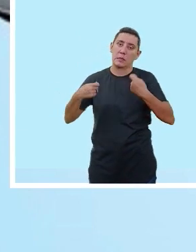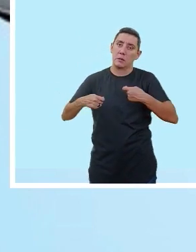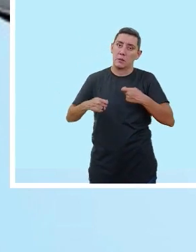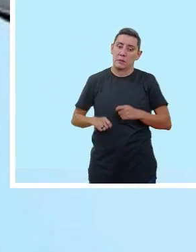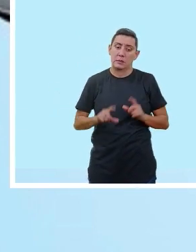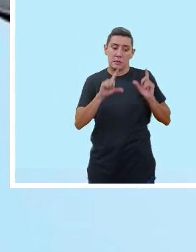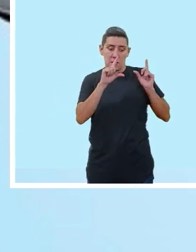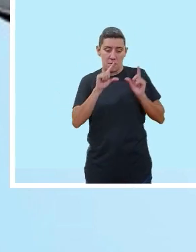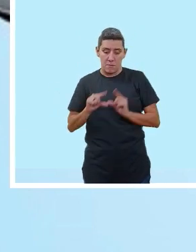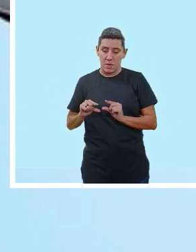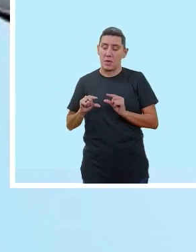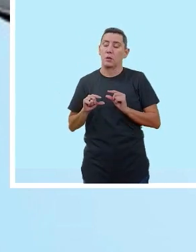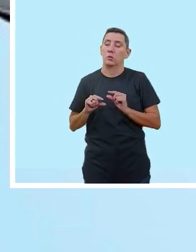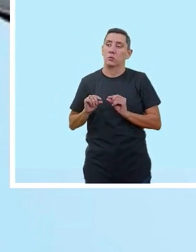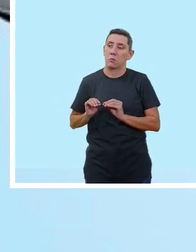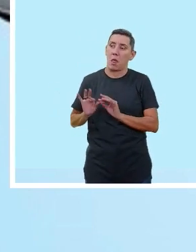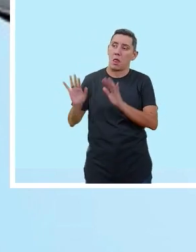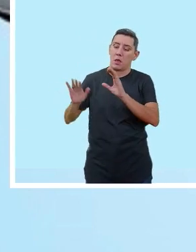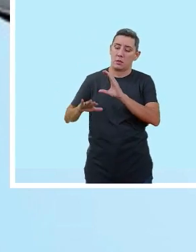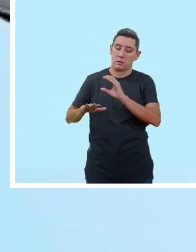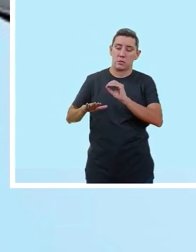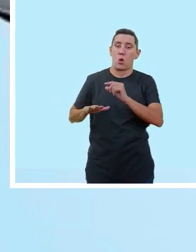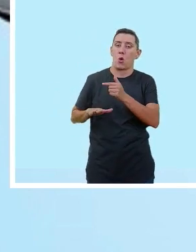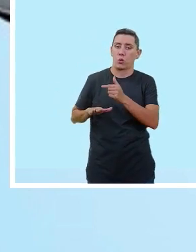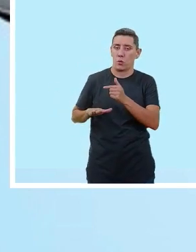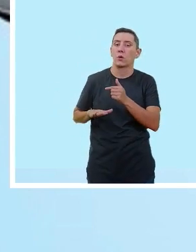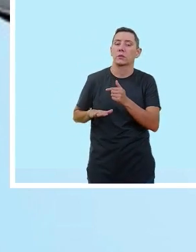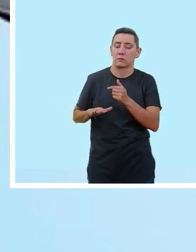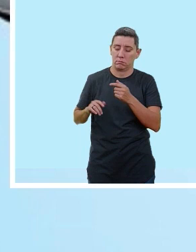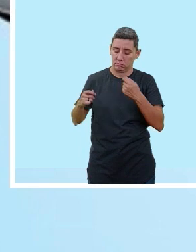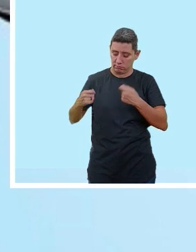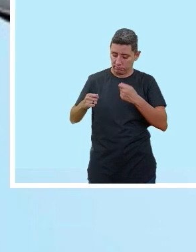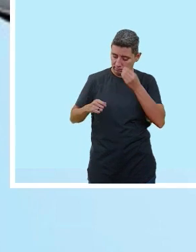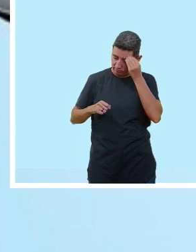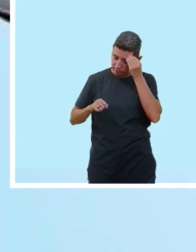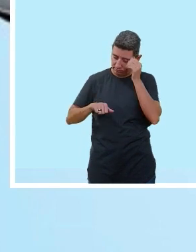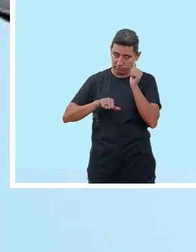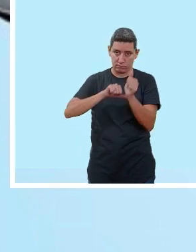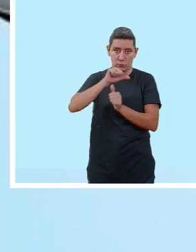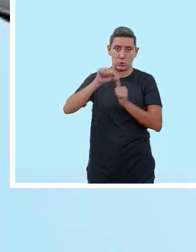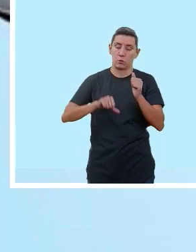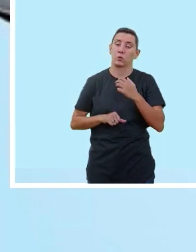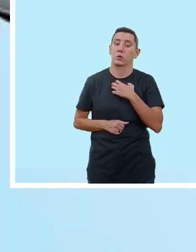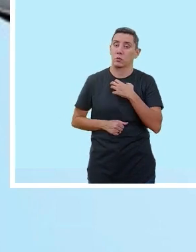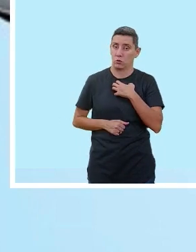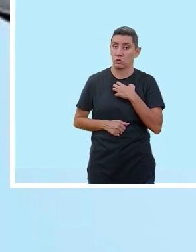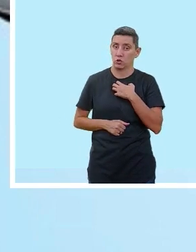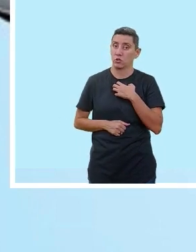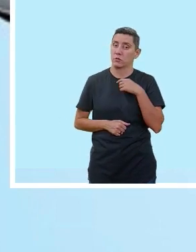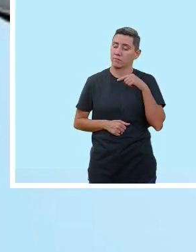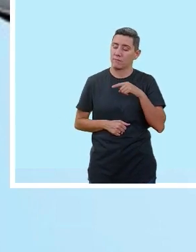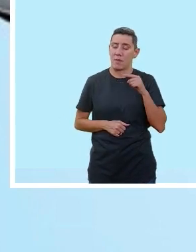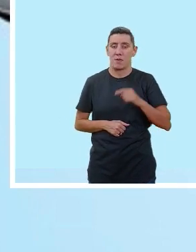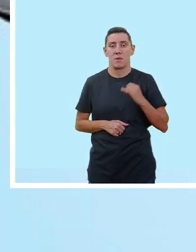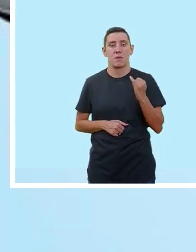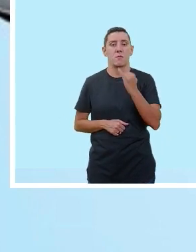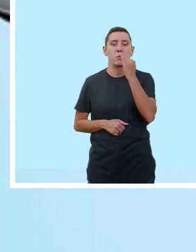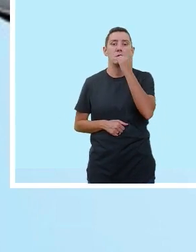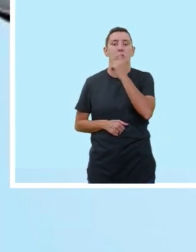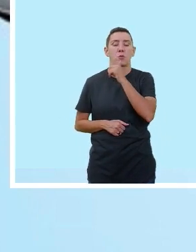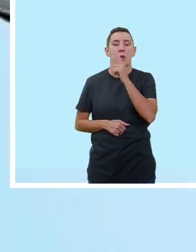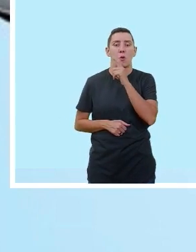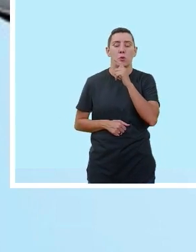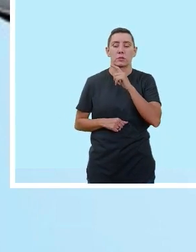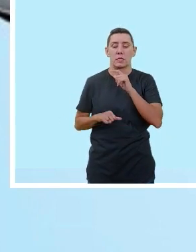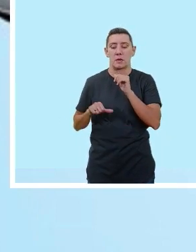de carvão, principalmente nas principais economias, de forma importante, né, para que a gente realmente consiga migrar para